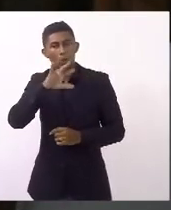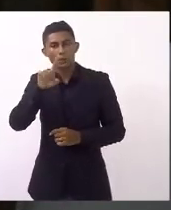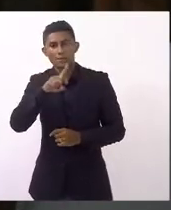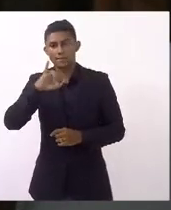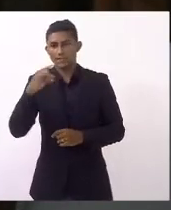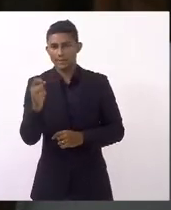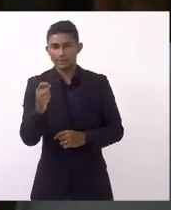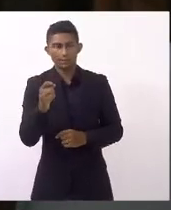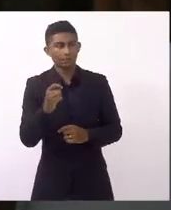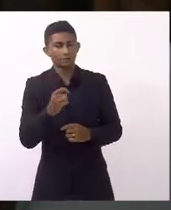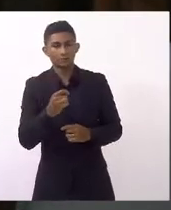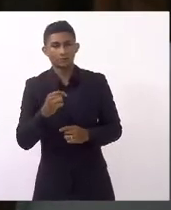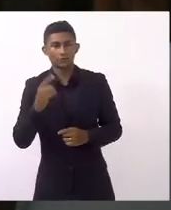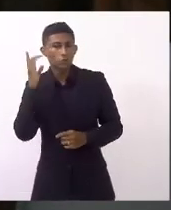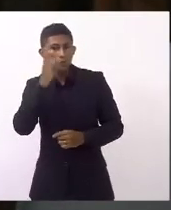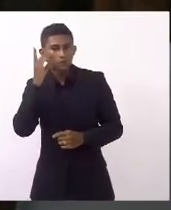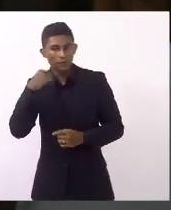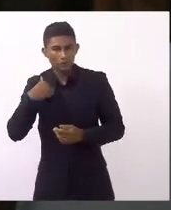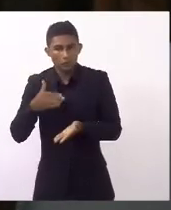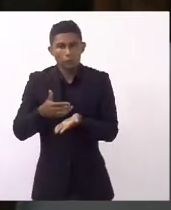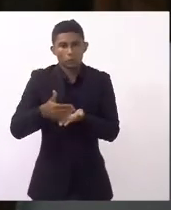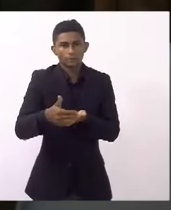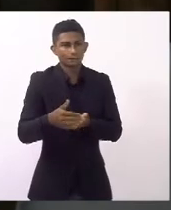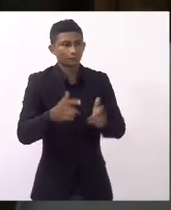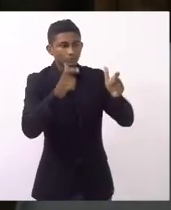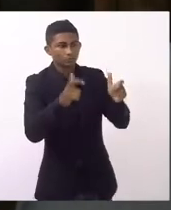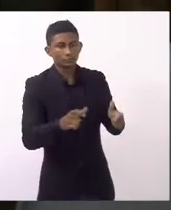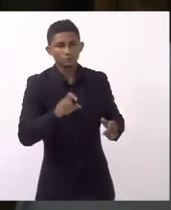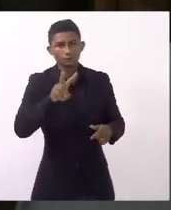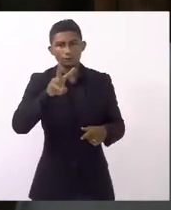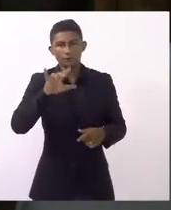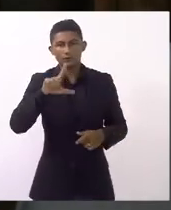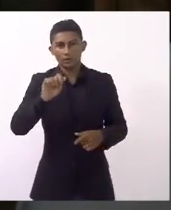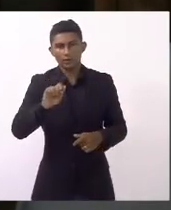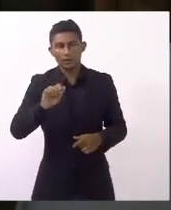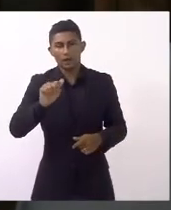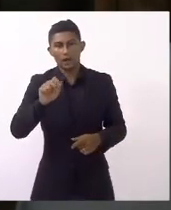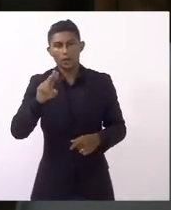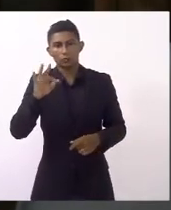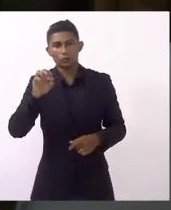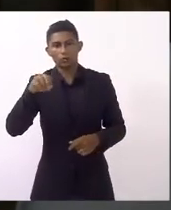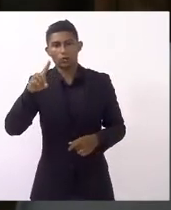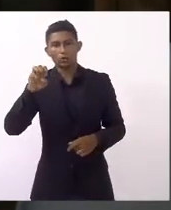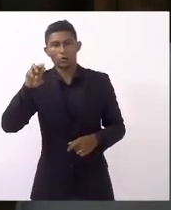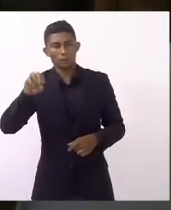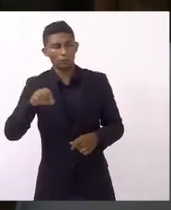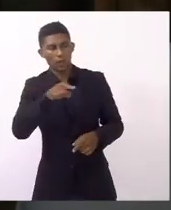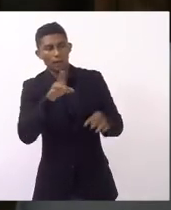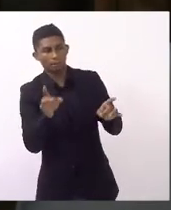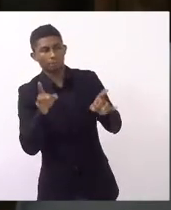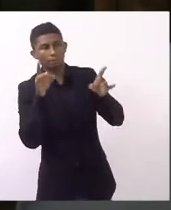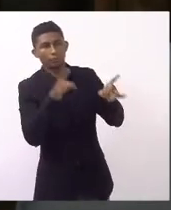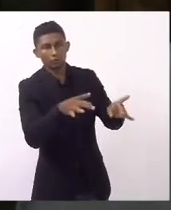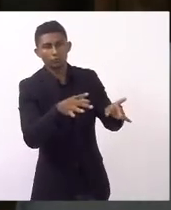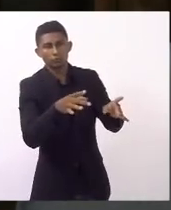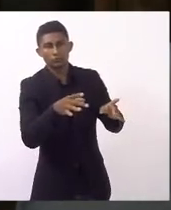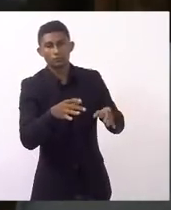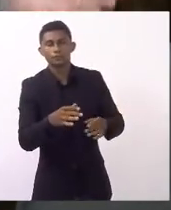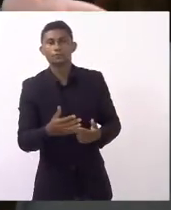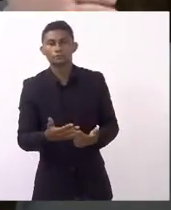no início do nosso mandato quando a Vila Autódromo estava sendo despejada enquanto em